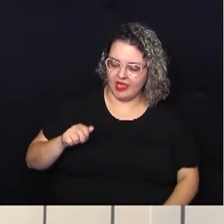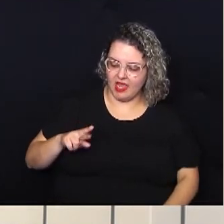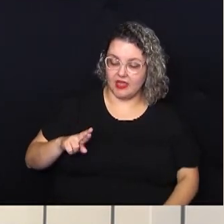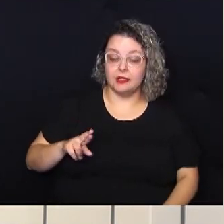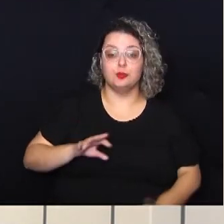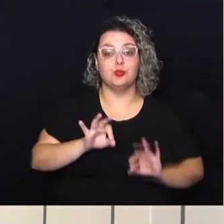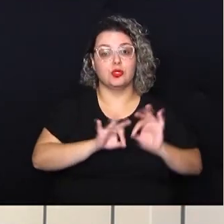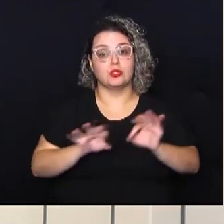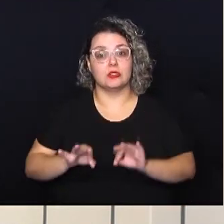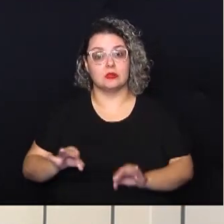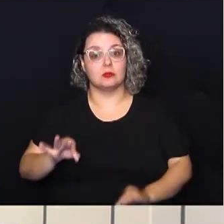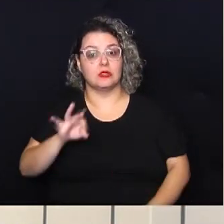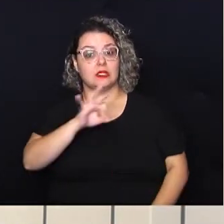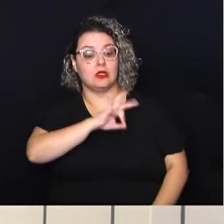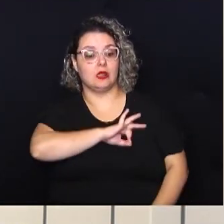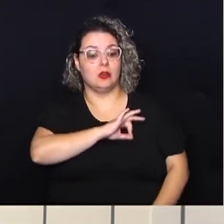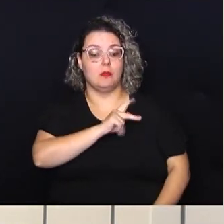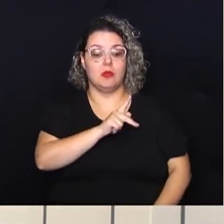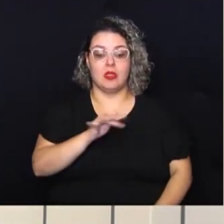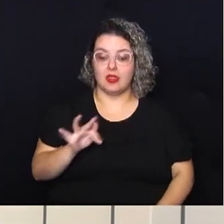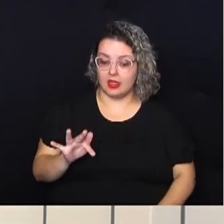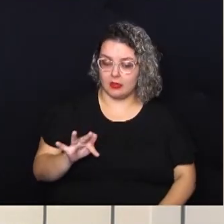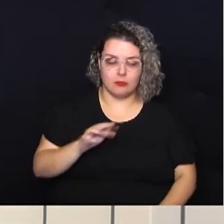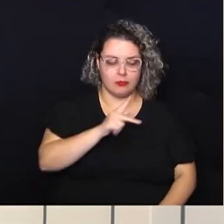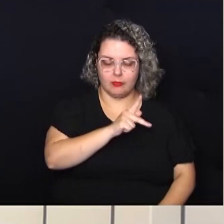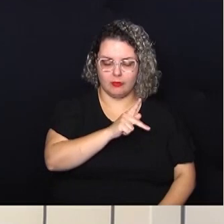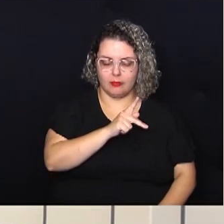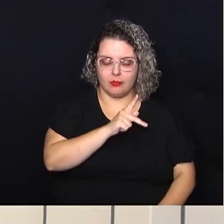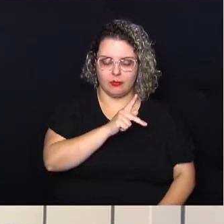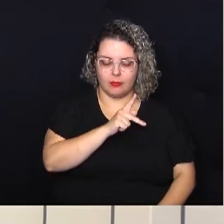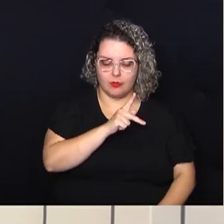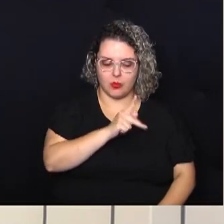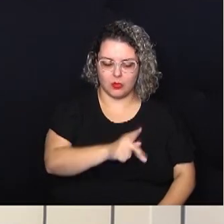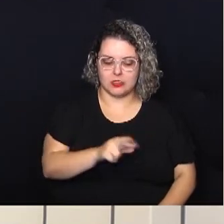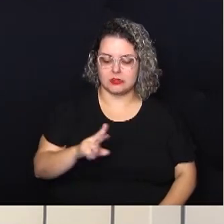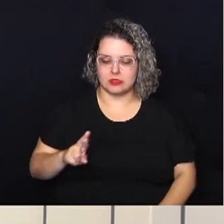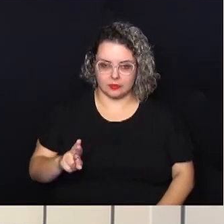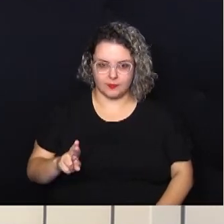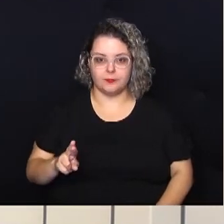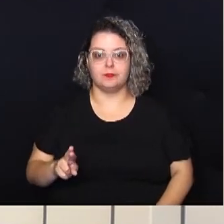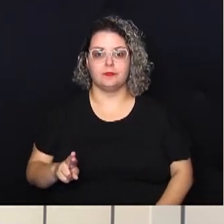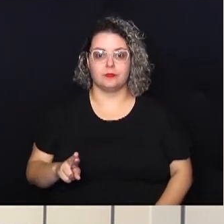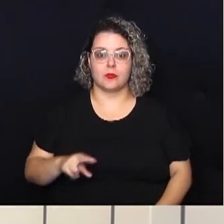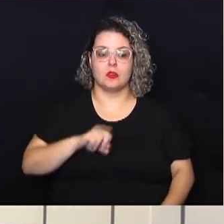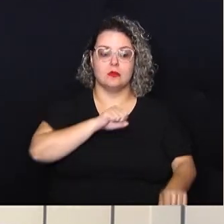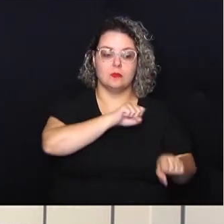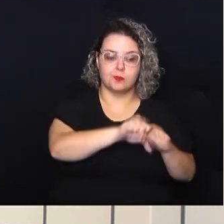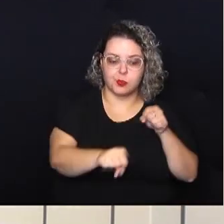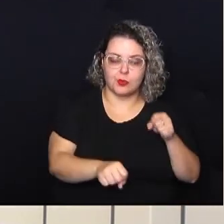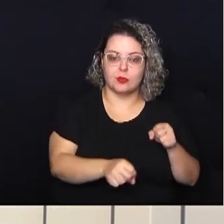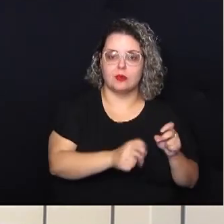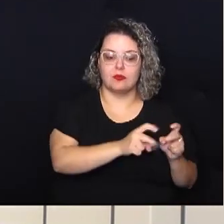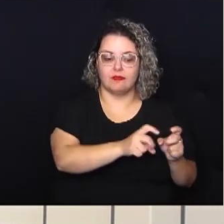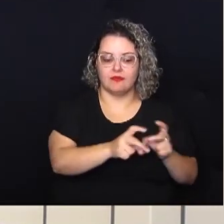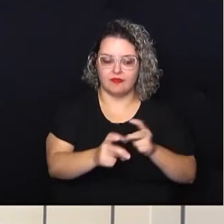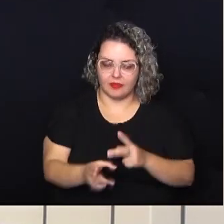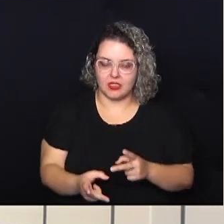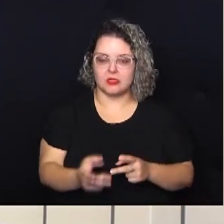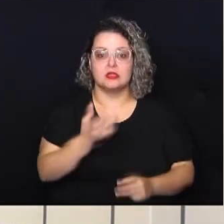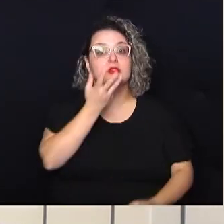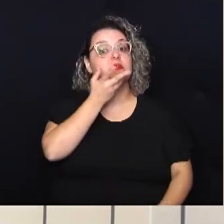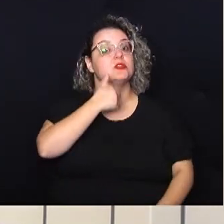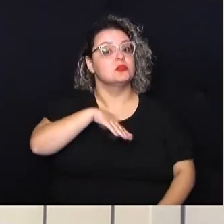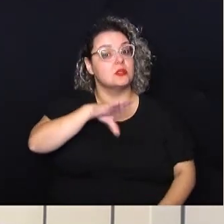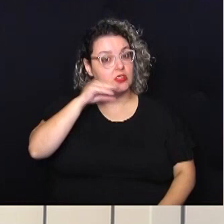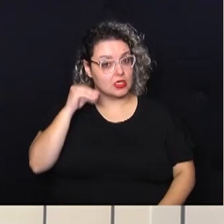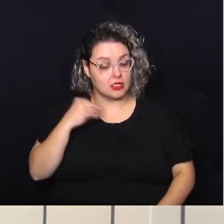pela Polícia Rodoviária Federal de pontos vulneráveis à exploração sexual de crianças e adolescentes às margens das